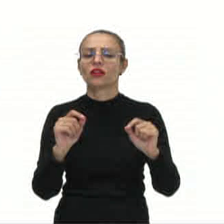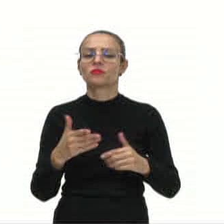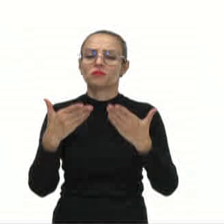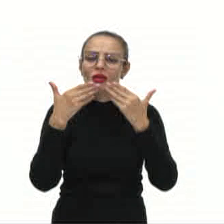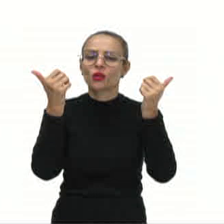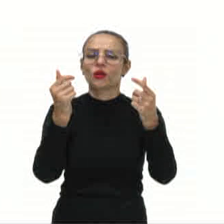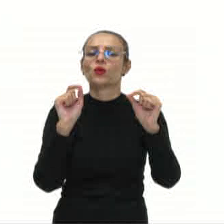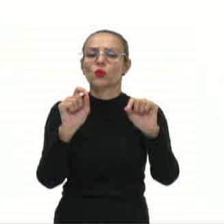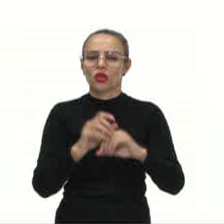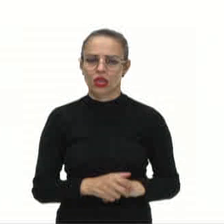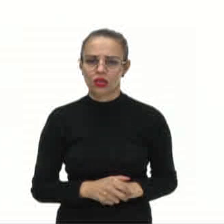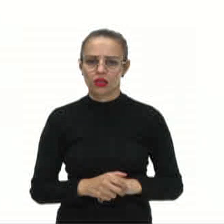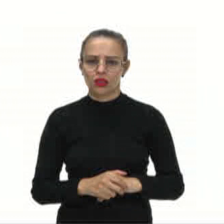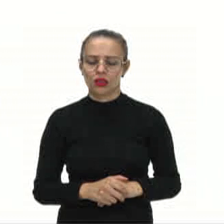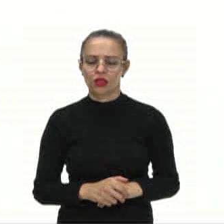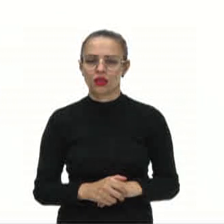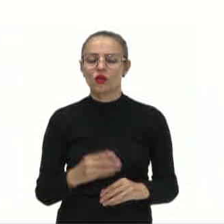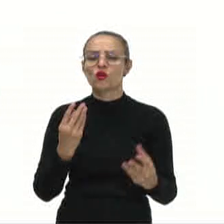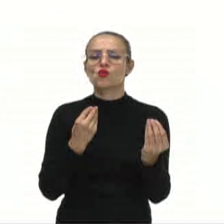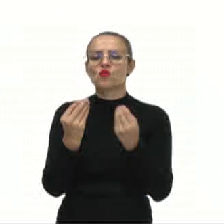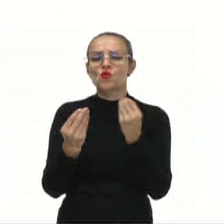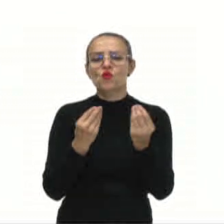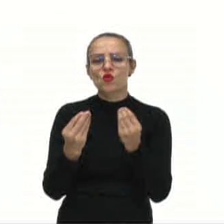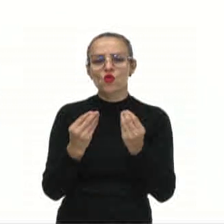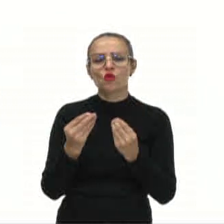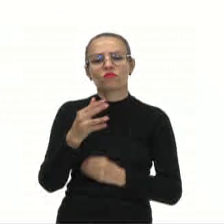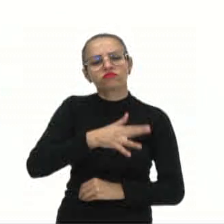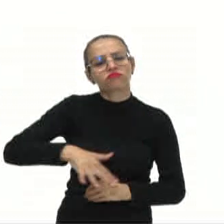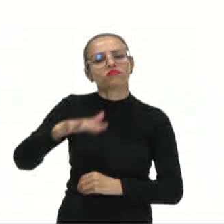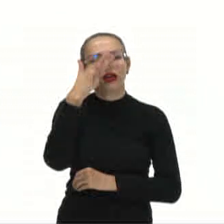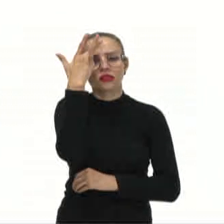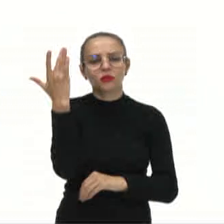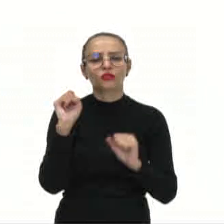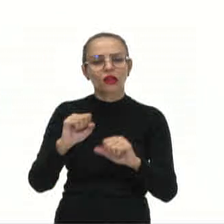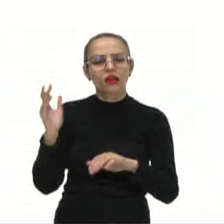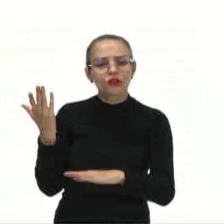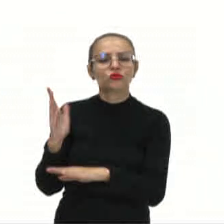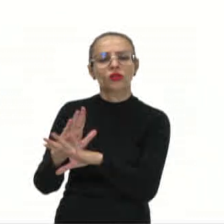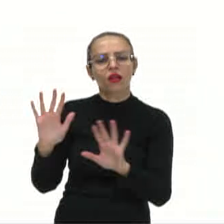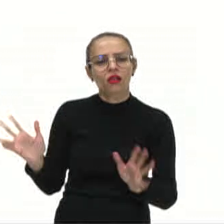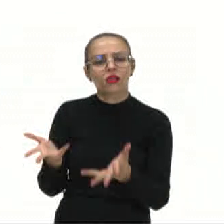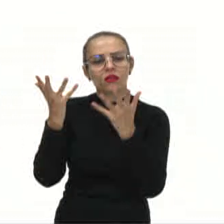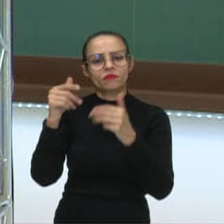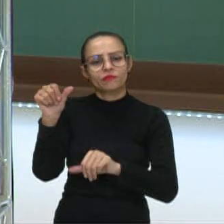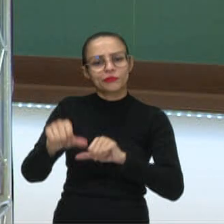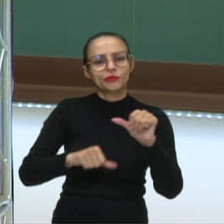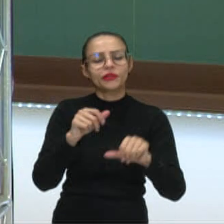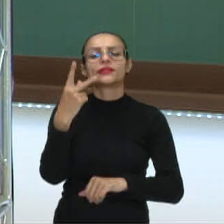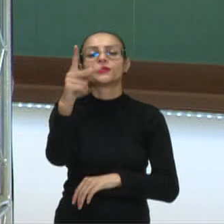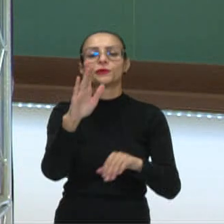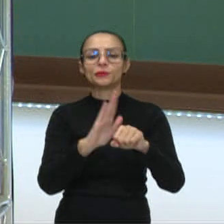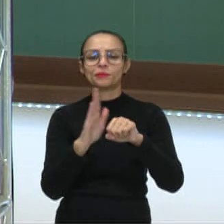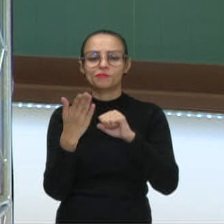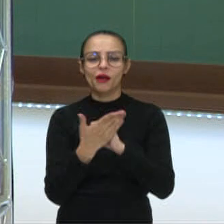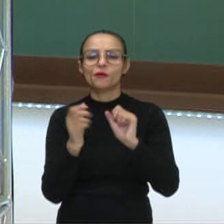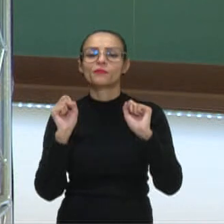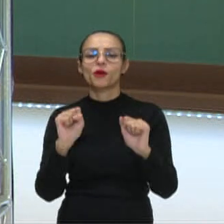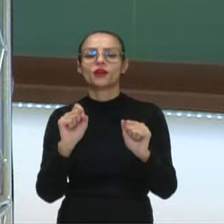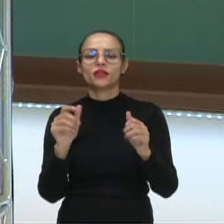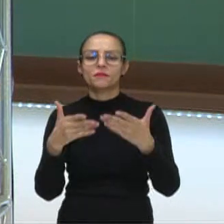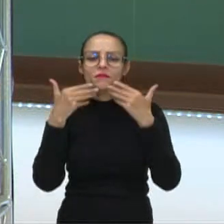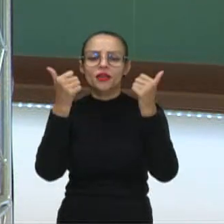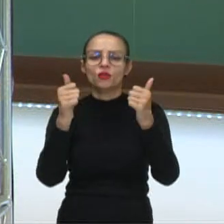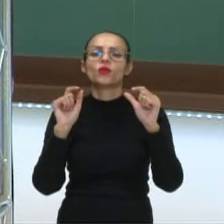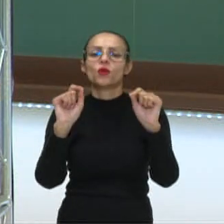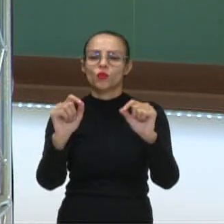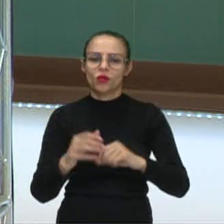melhoria? Como os moradores podem contribuir para a mudança, né? Então, o teu bairro, o que ele pode